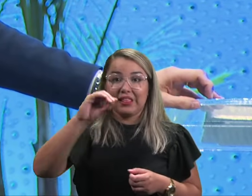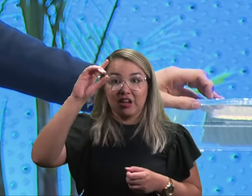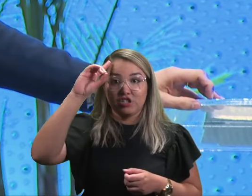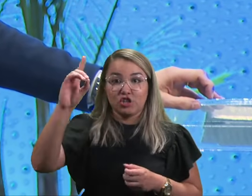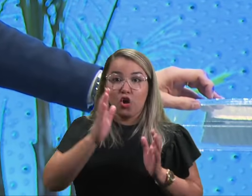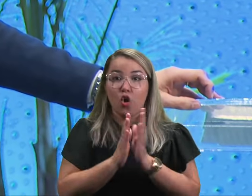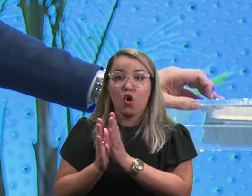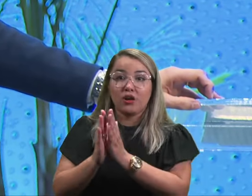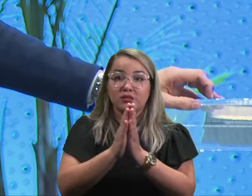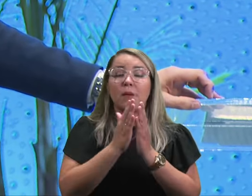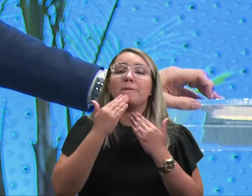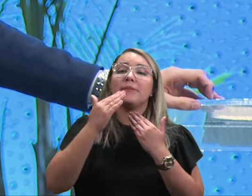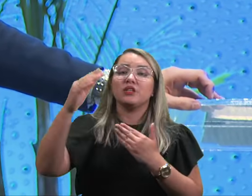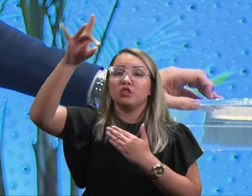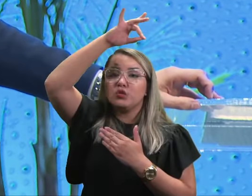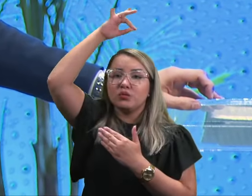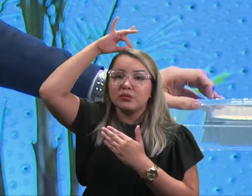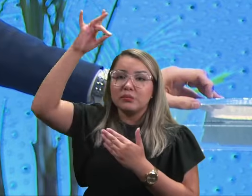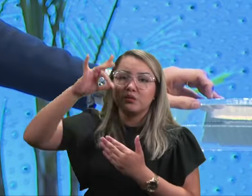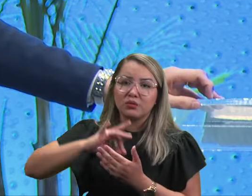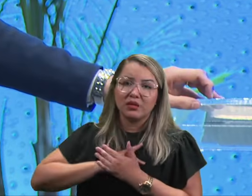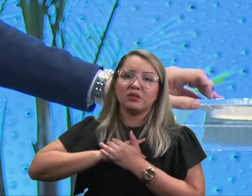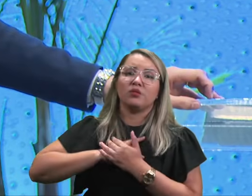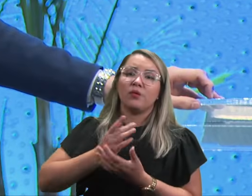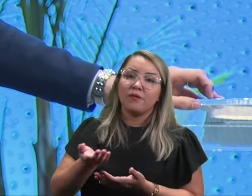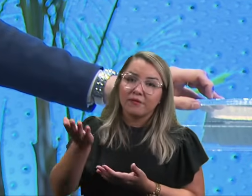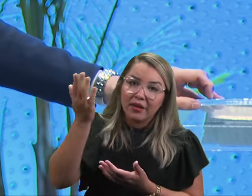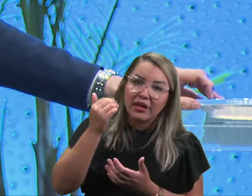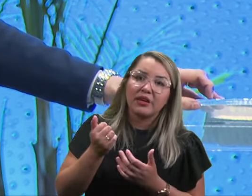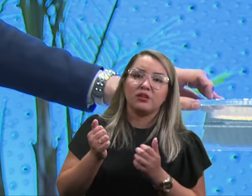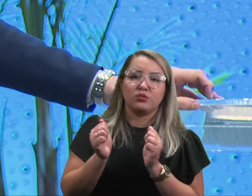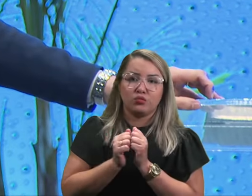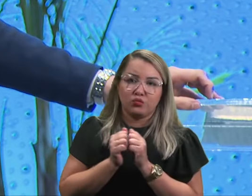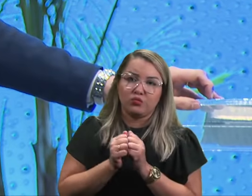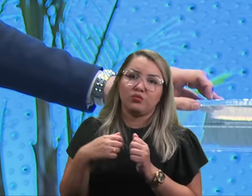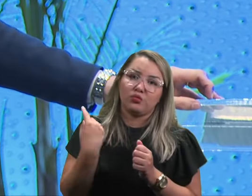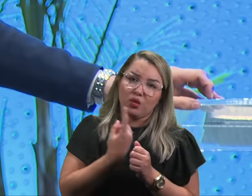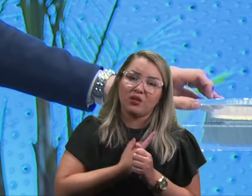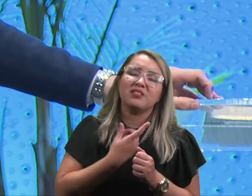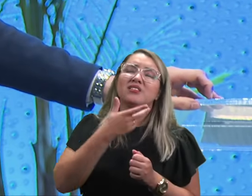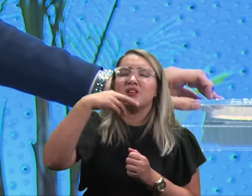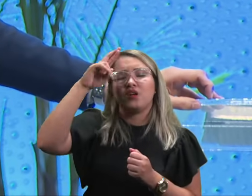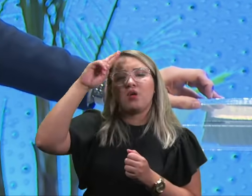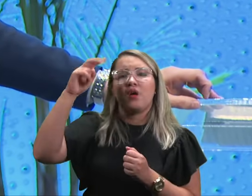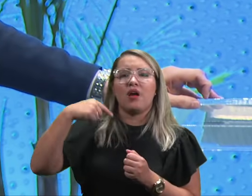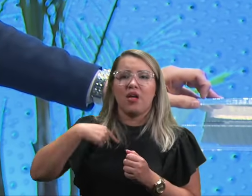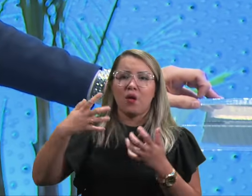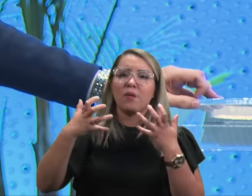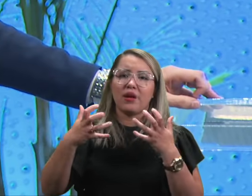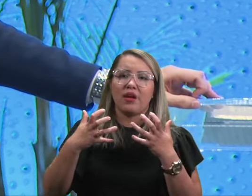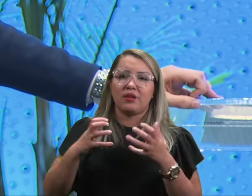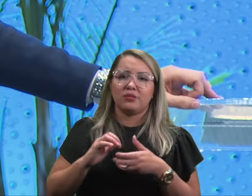igreja, pedindo o derramamento do Espírito Santo. Venha estar presente. Senhor, eu quero. Amém?